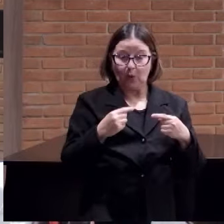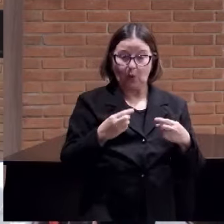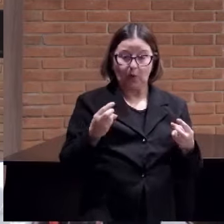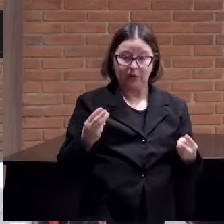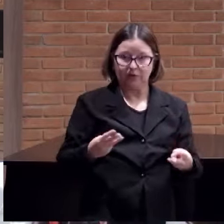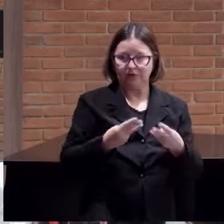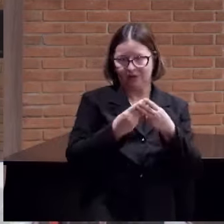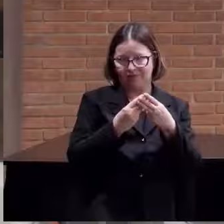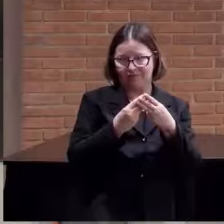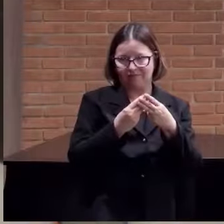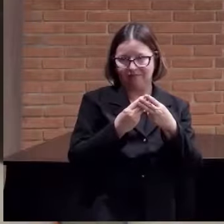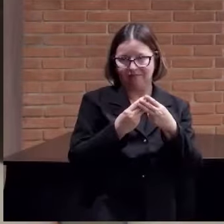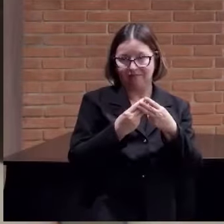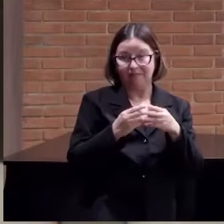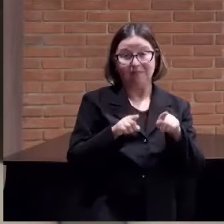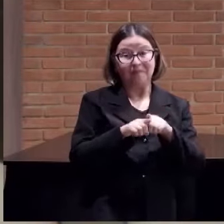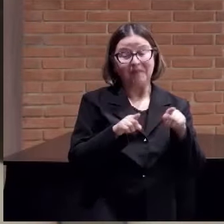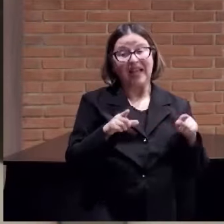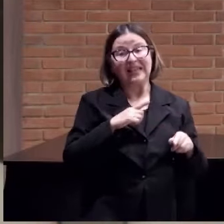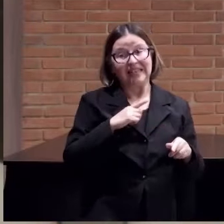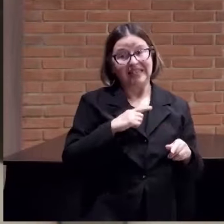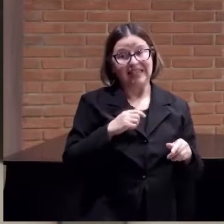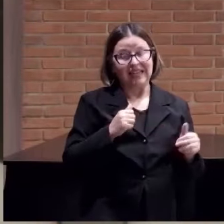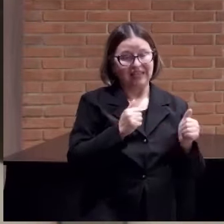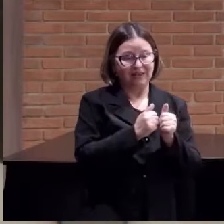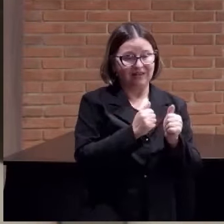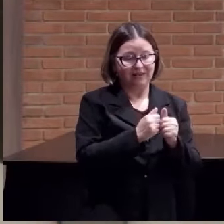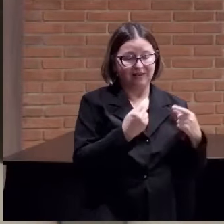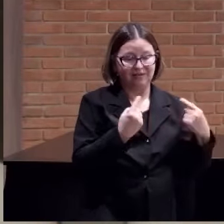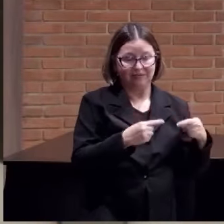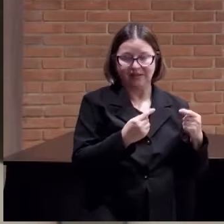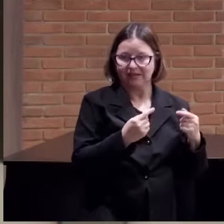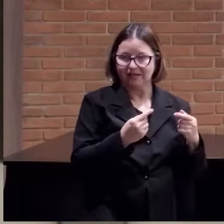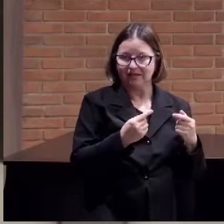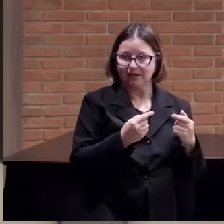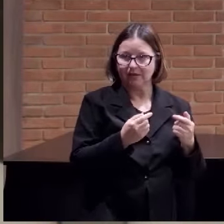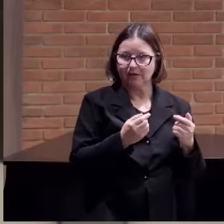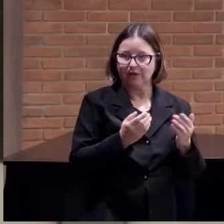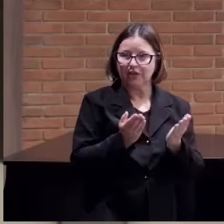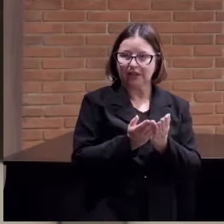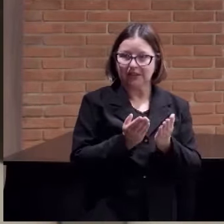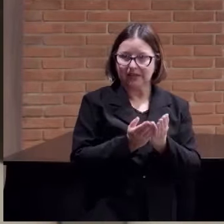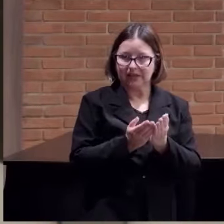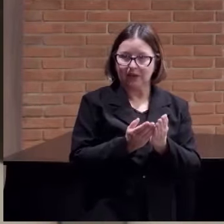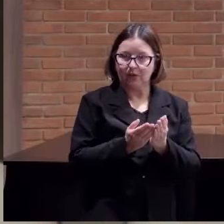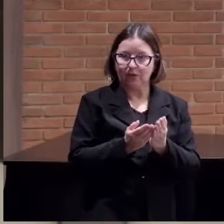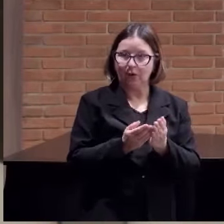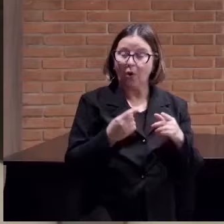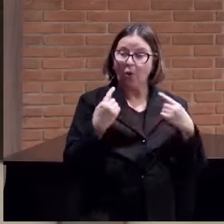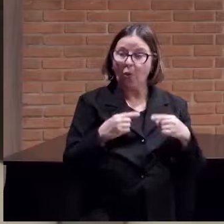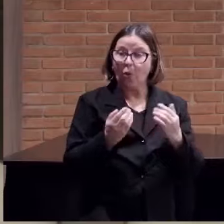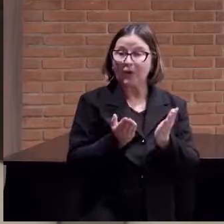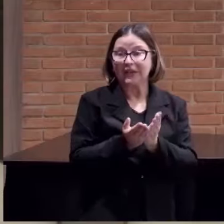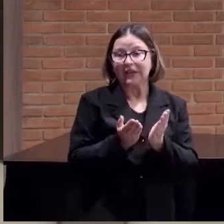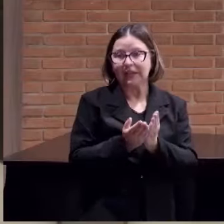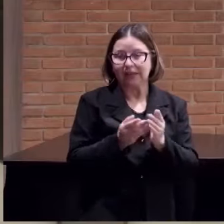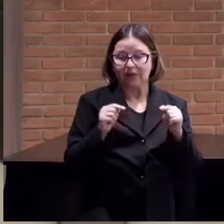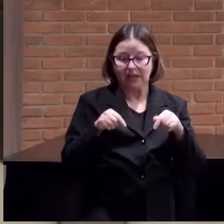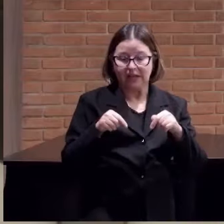uma perseguição dos cristãos contra outros cristãos no Brasil, que é de